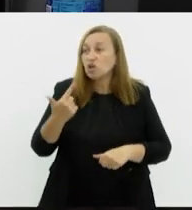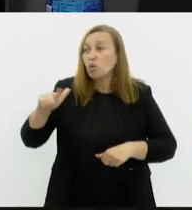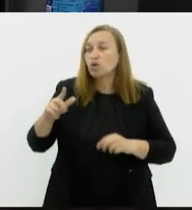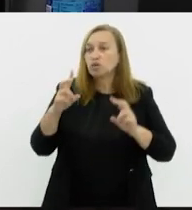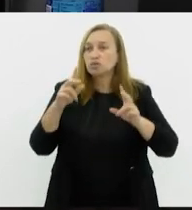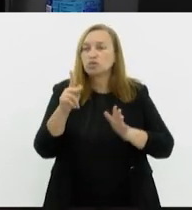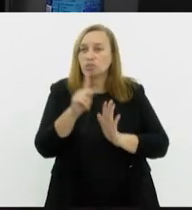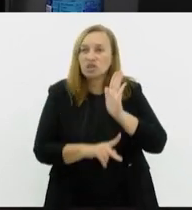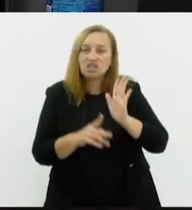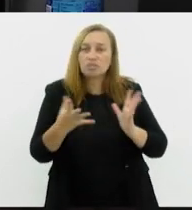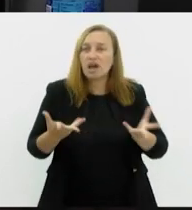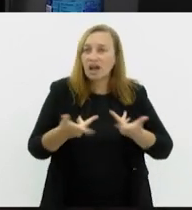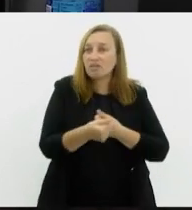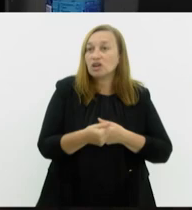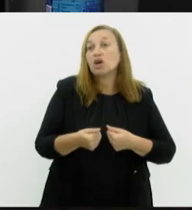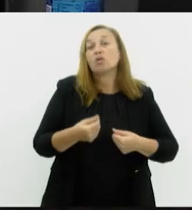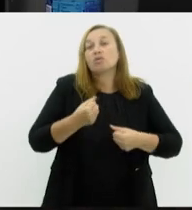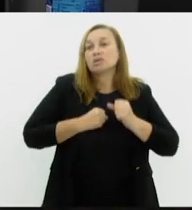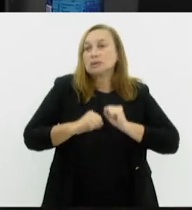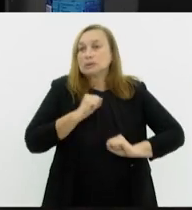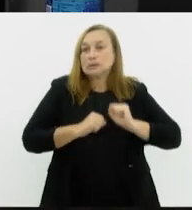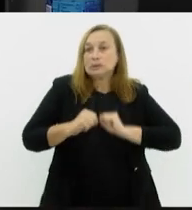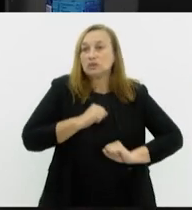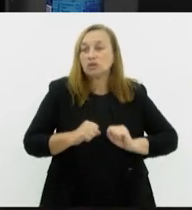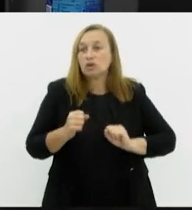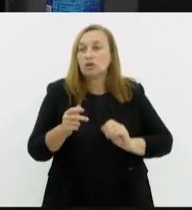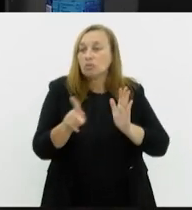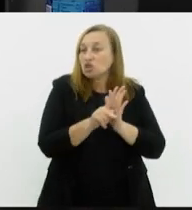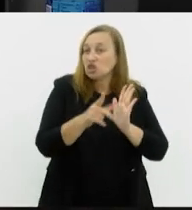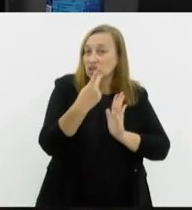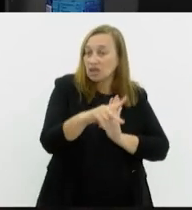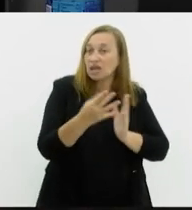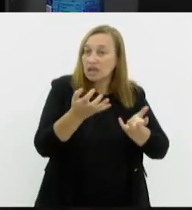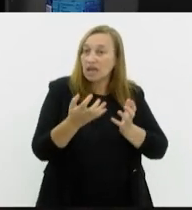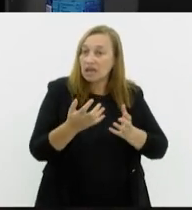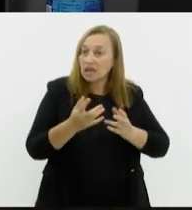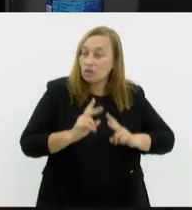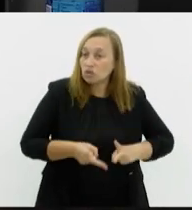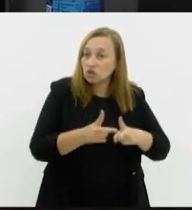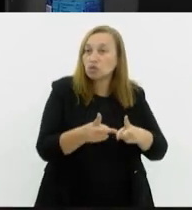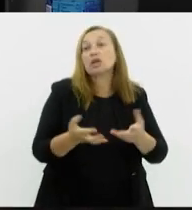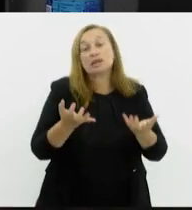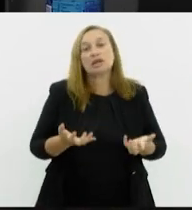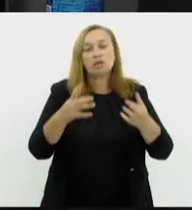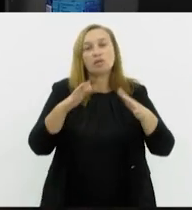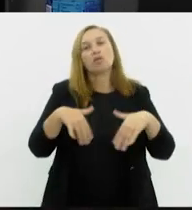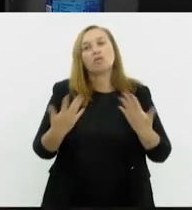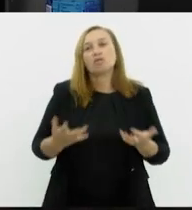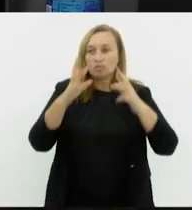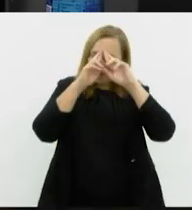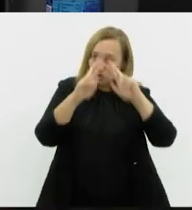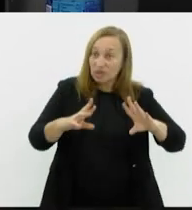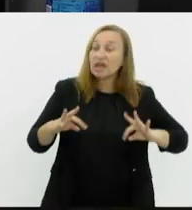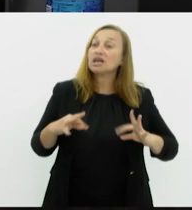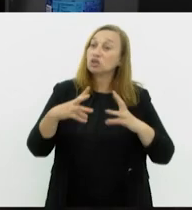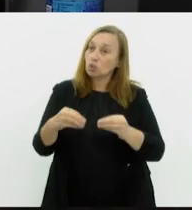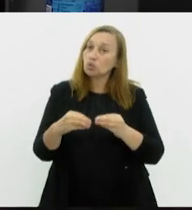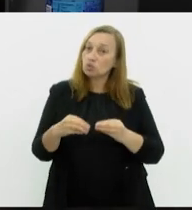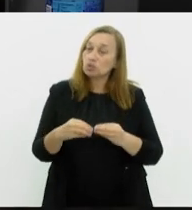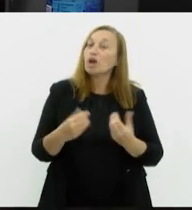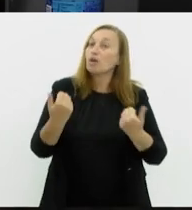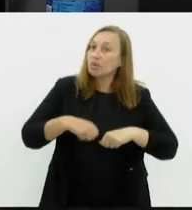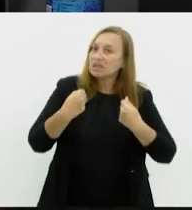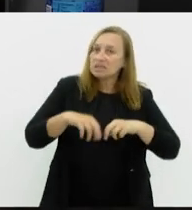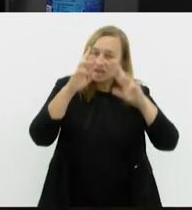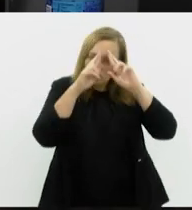são uma beleza. Quando está agoniado com o projeto dele, quer que adiante as coisas. Então, vamos respeitar todos, tá? Presidente. Eu quero que todos tenham